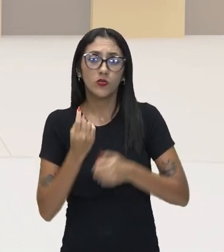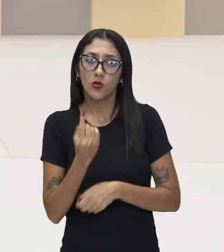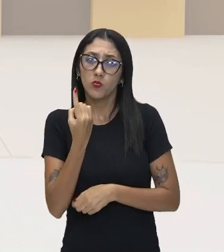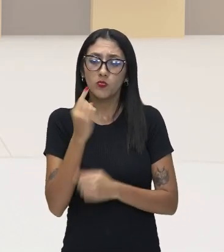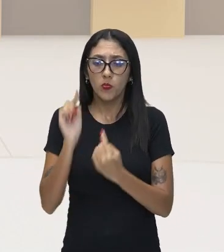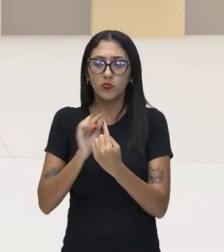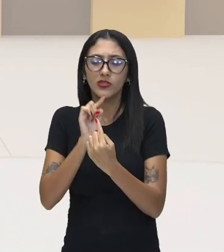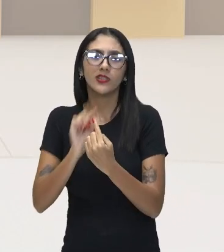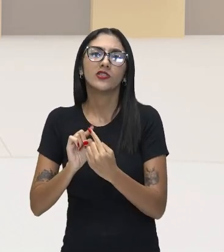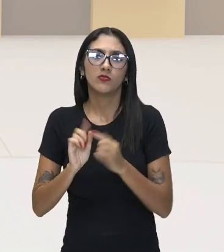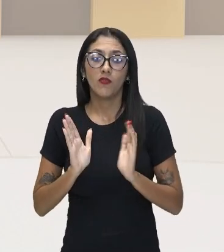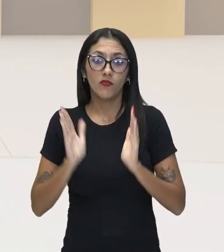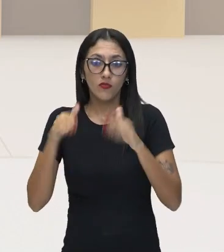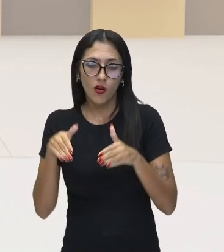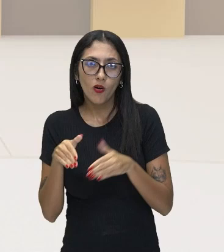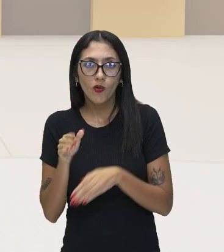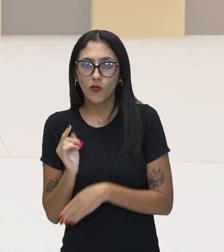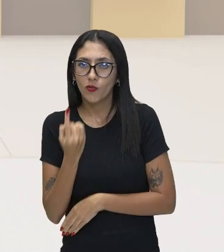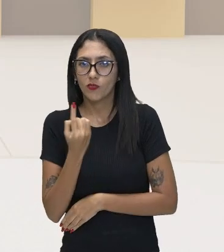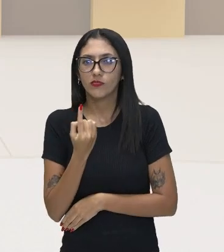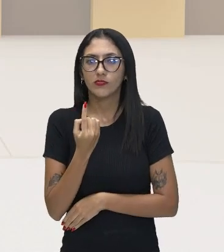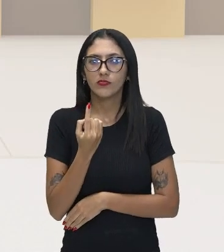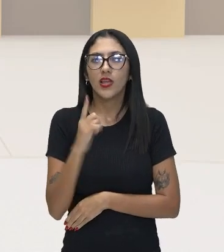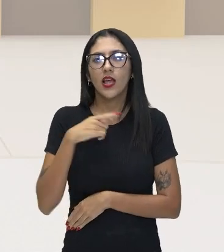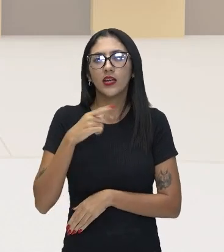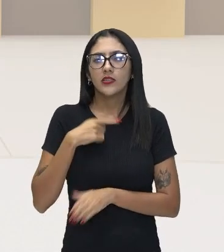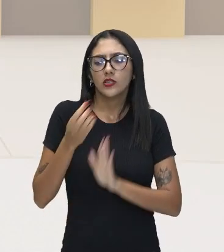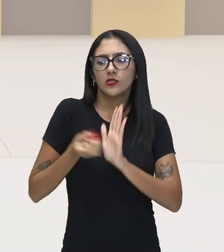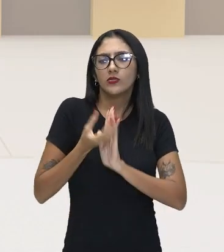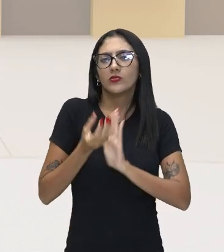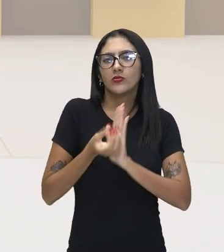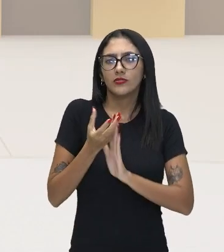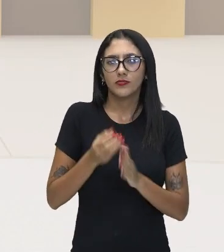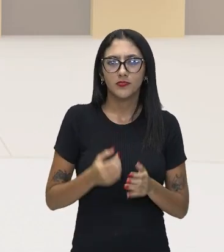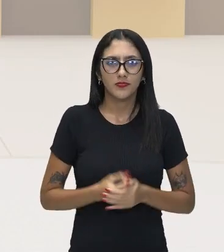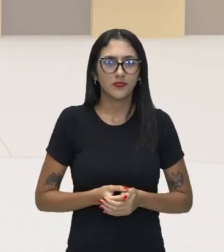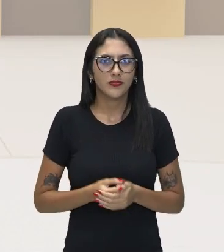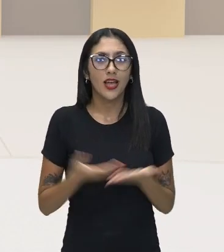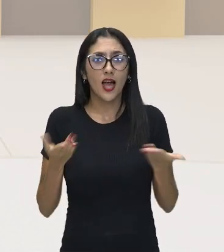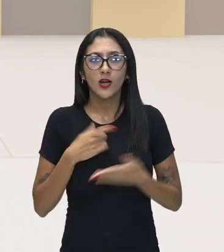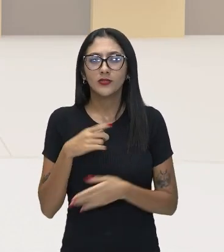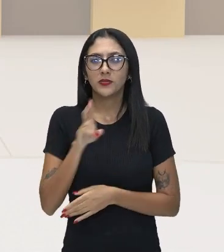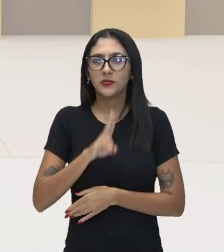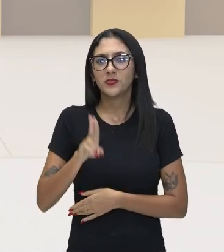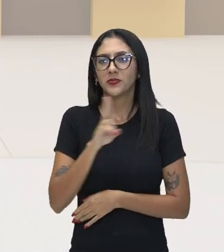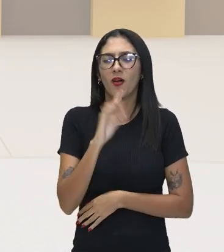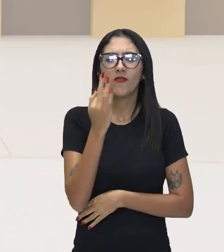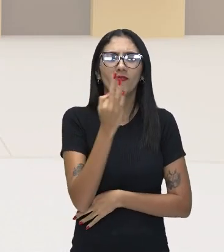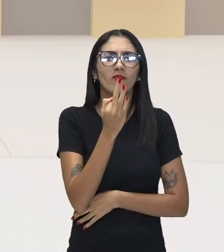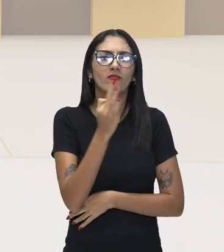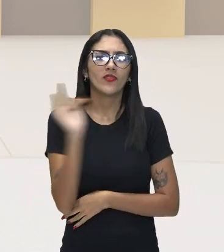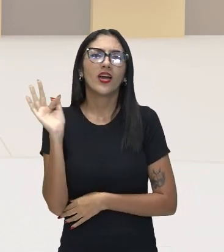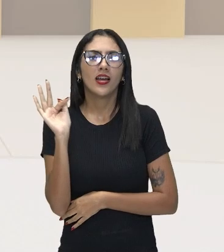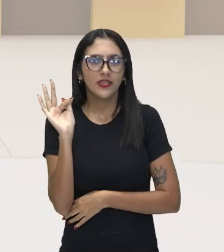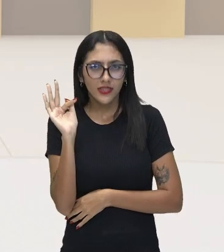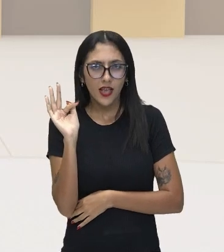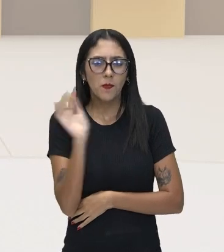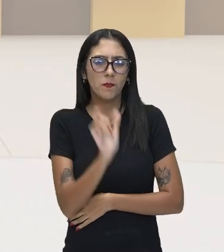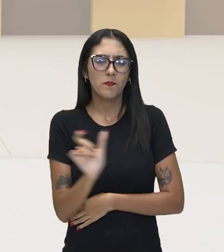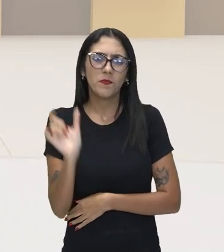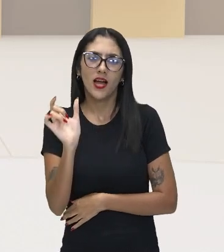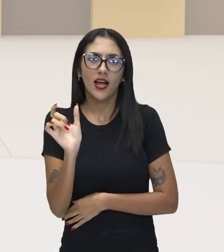termo engajar tem origem etimológica do francês. Vou gastar meu francês aqui, misericórdia. Um pouquinho, uns 10 centavinhos de francês